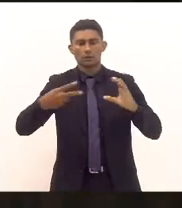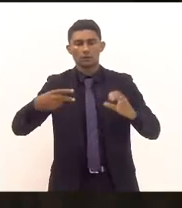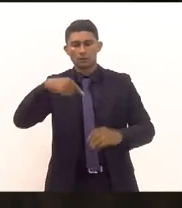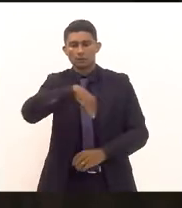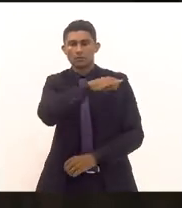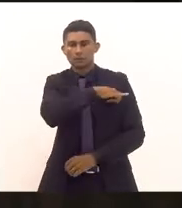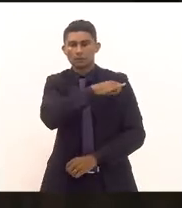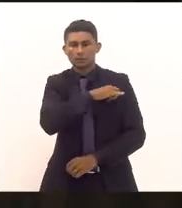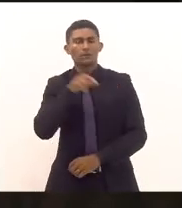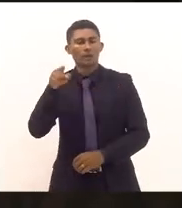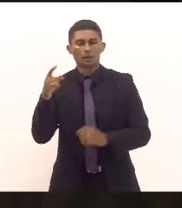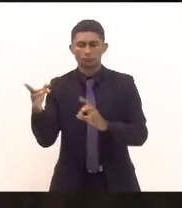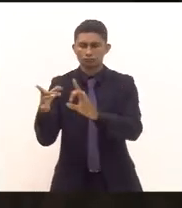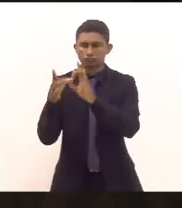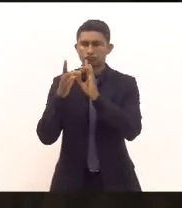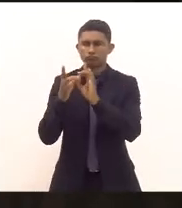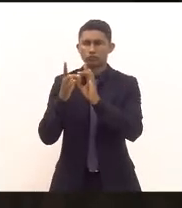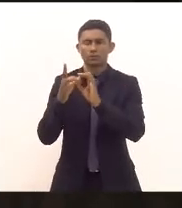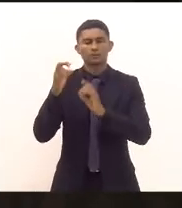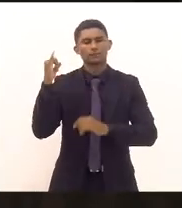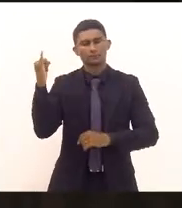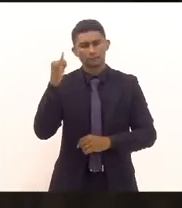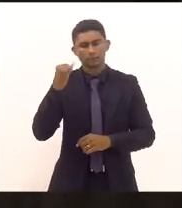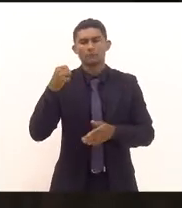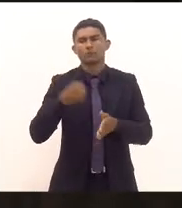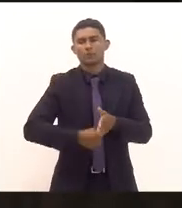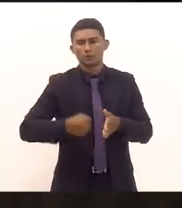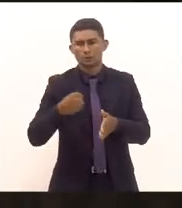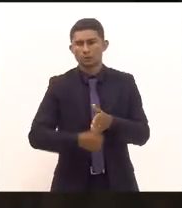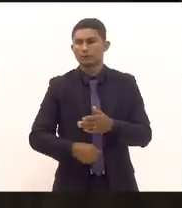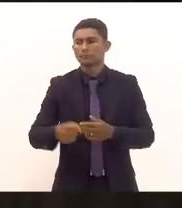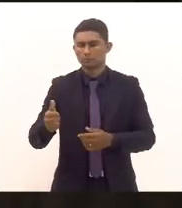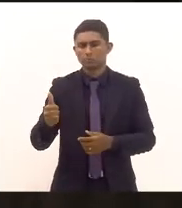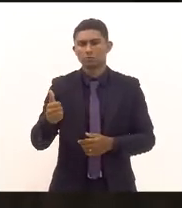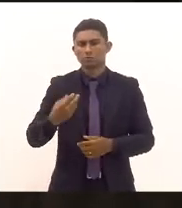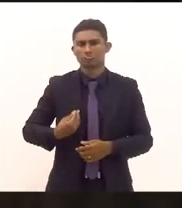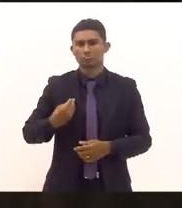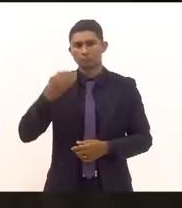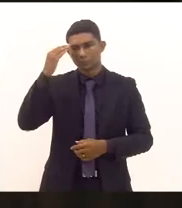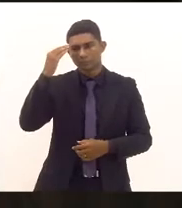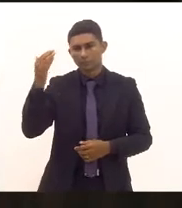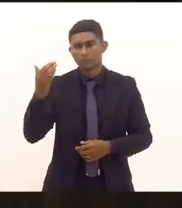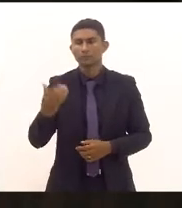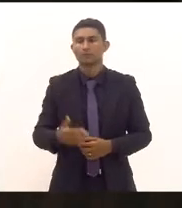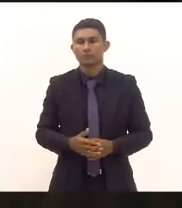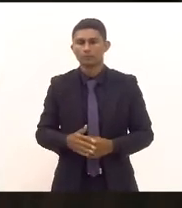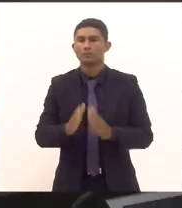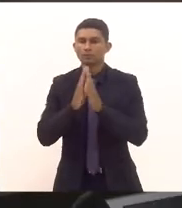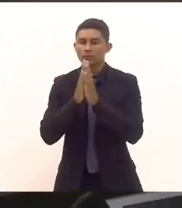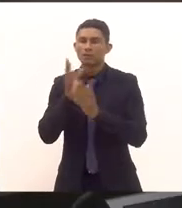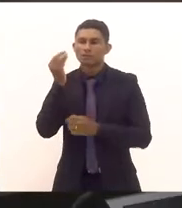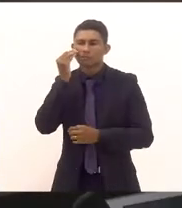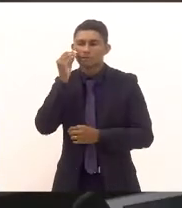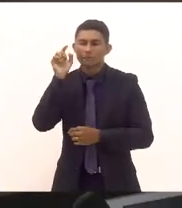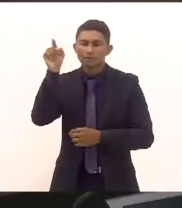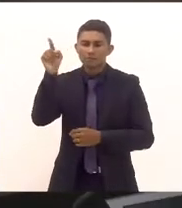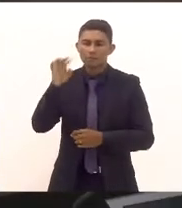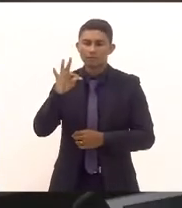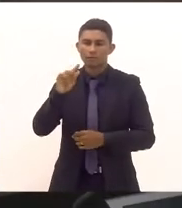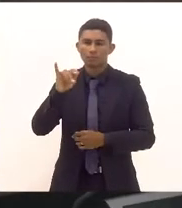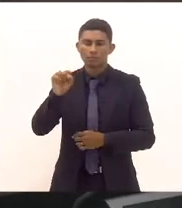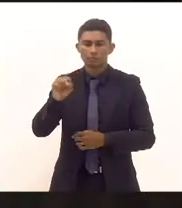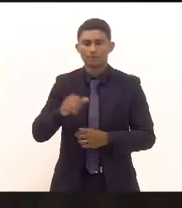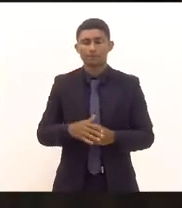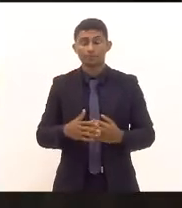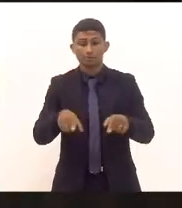do Rio de Janeiro tem sido uma parceira importante nas lutas muito obrigada a Taiane e mande meu beijo a Taís